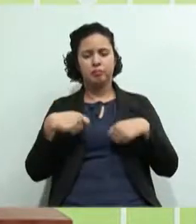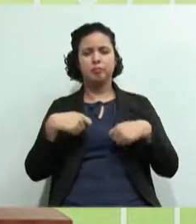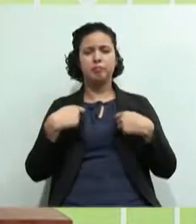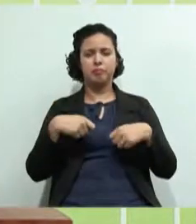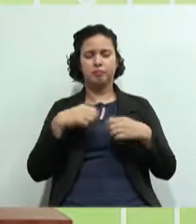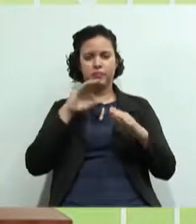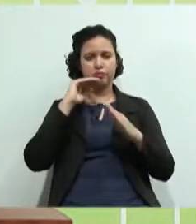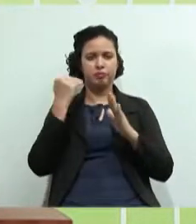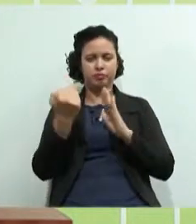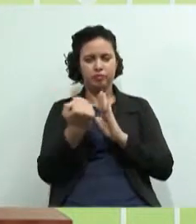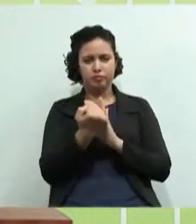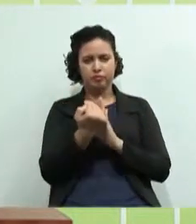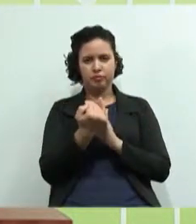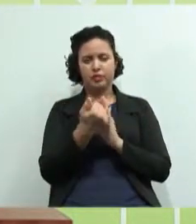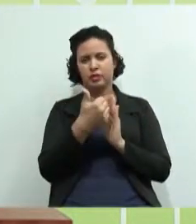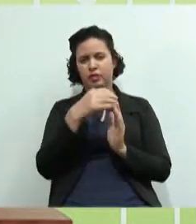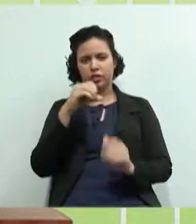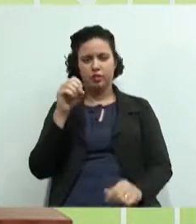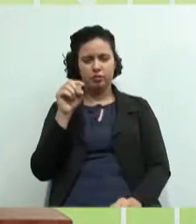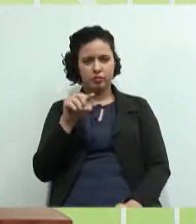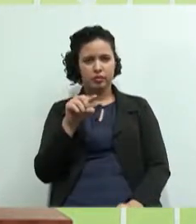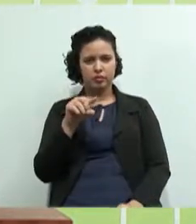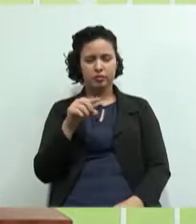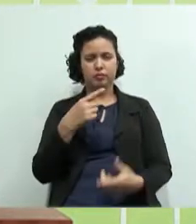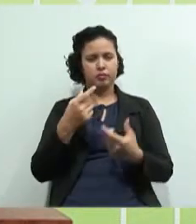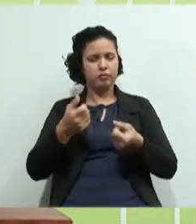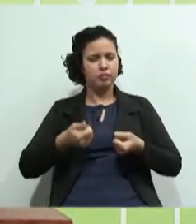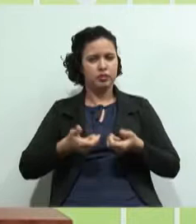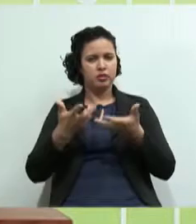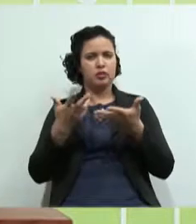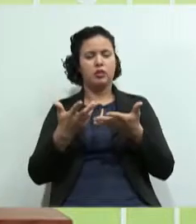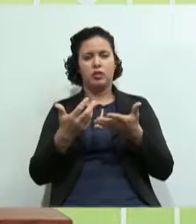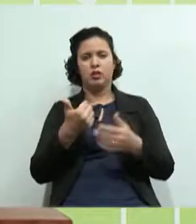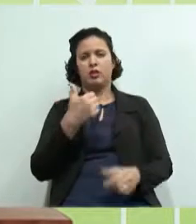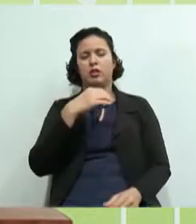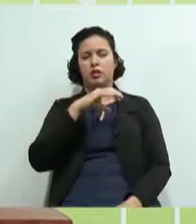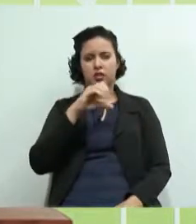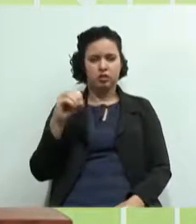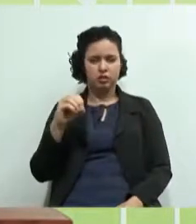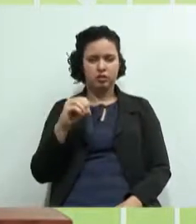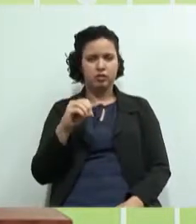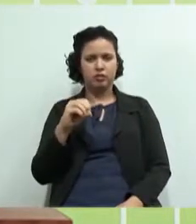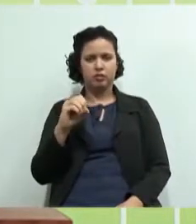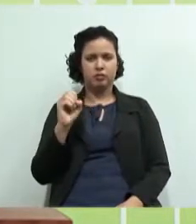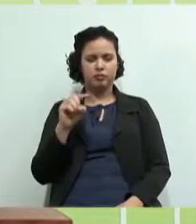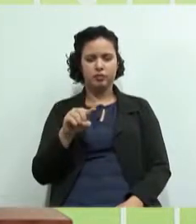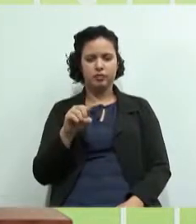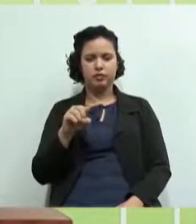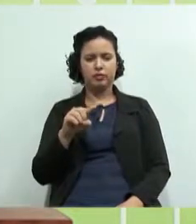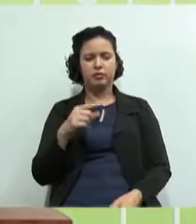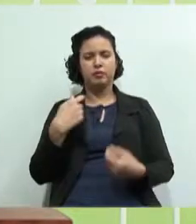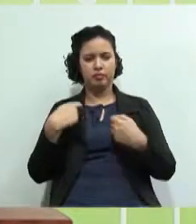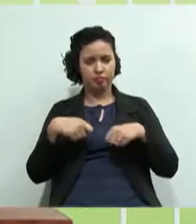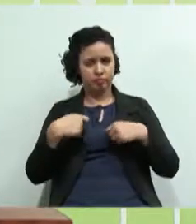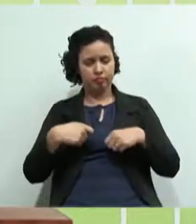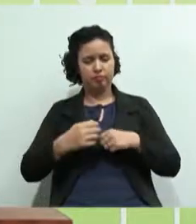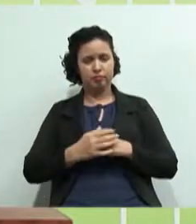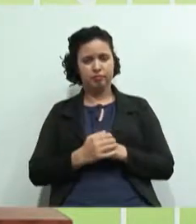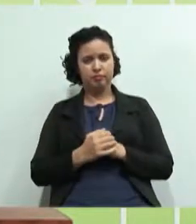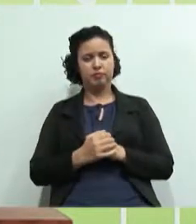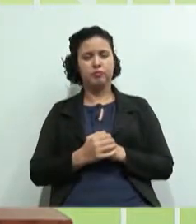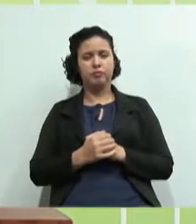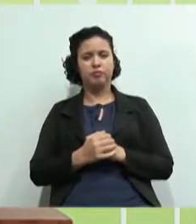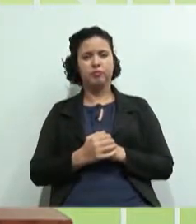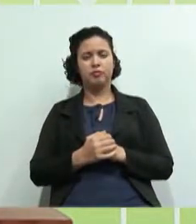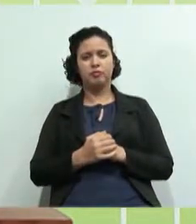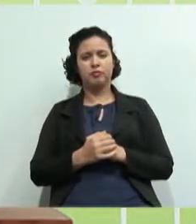previsto. Previ 10 mil, vou gastar 10 mil, não vou gastar 9.999, não, tenho que gastar 10 mil. Previ 10